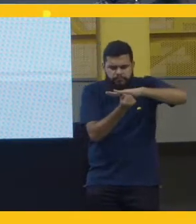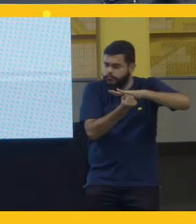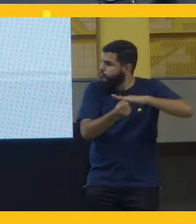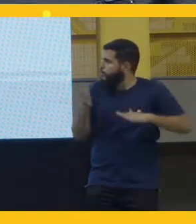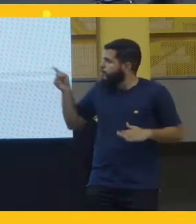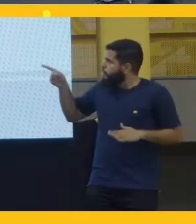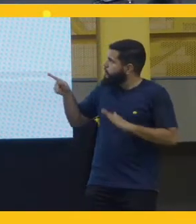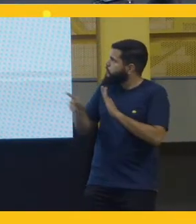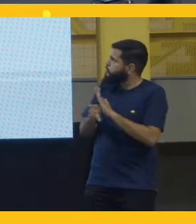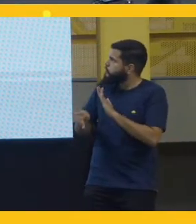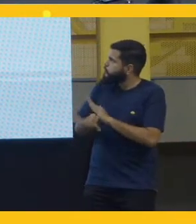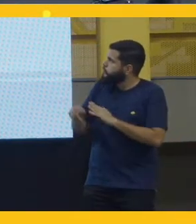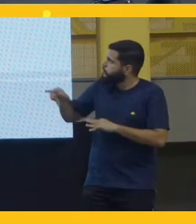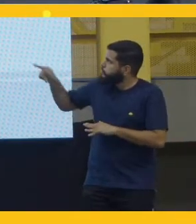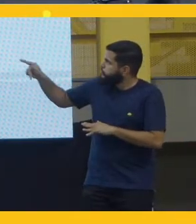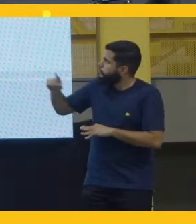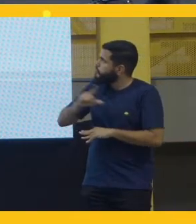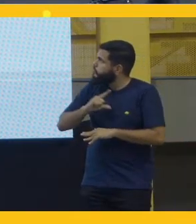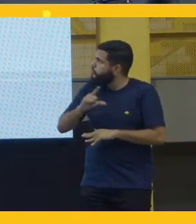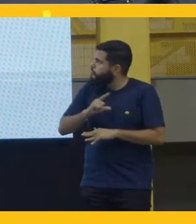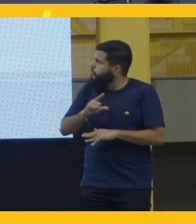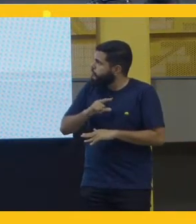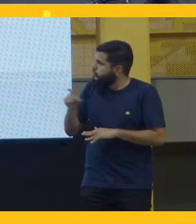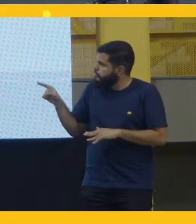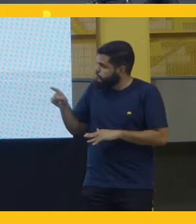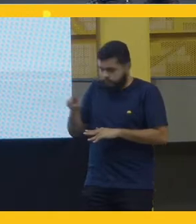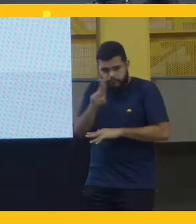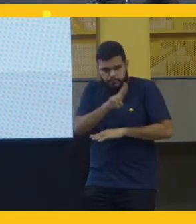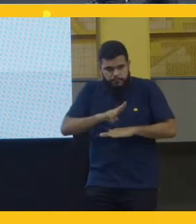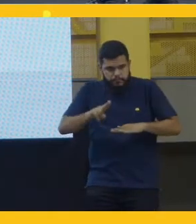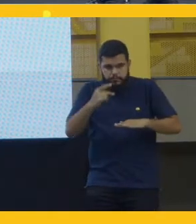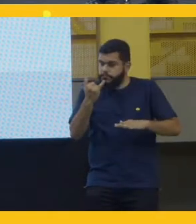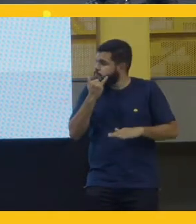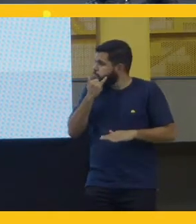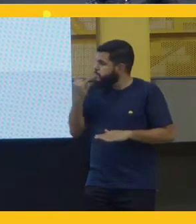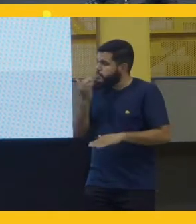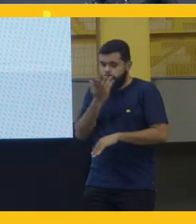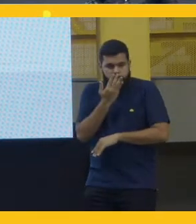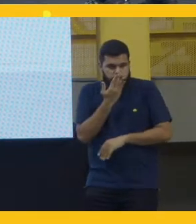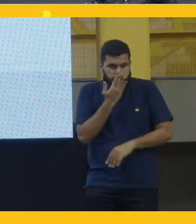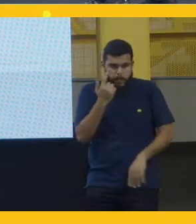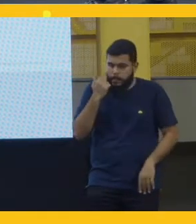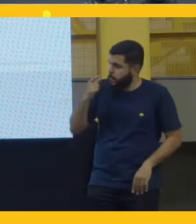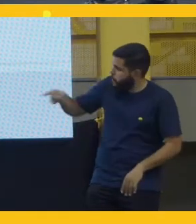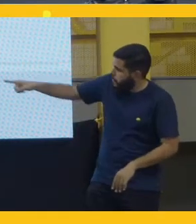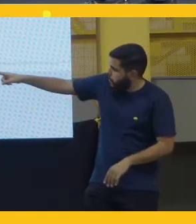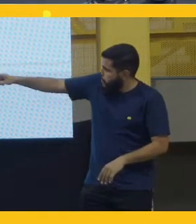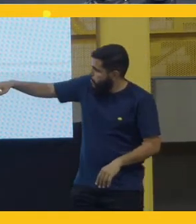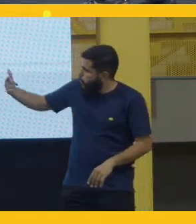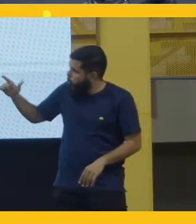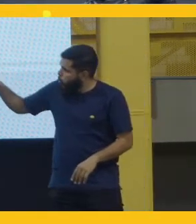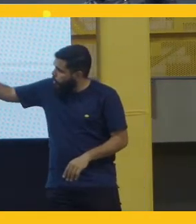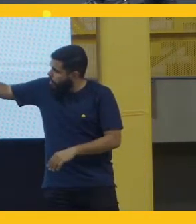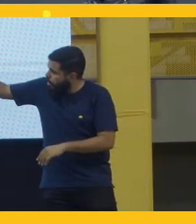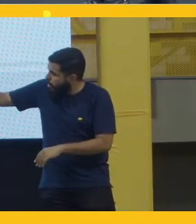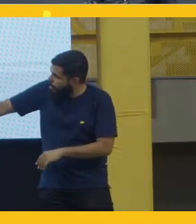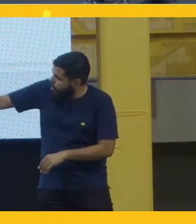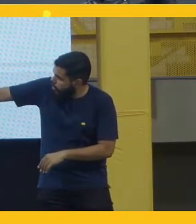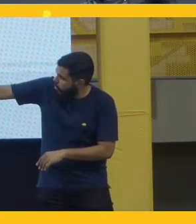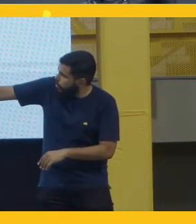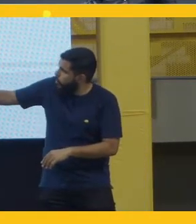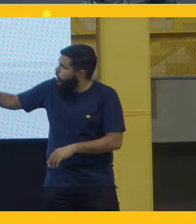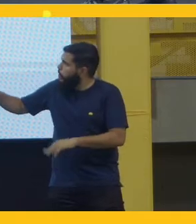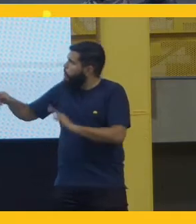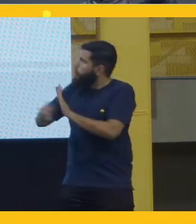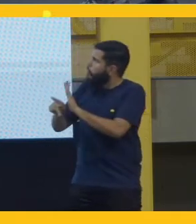observador pode prever a cor da substância pelo uso da roda das cores. O comprimento de onda correspondente